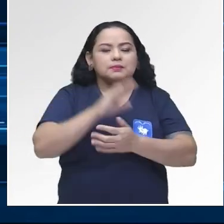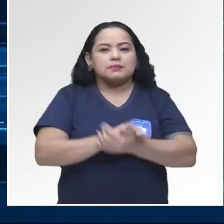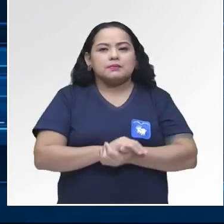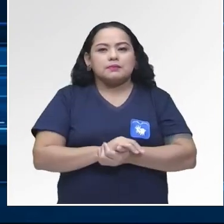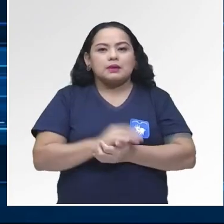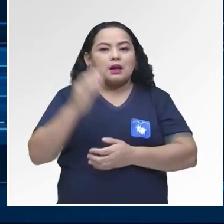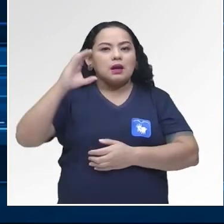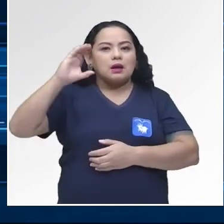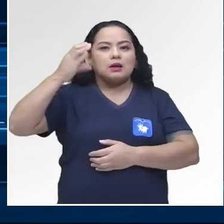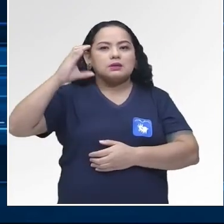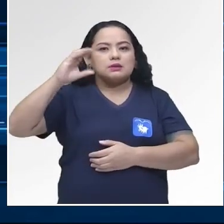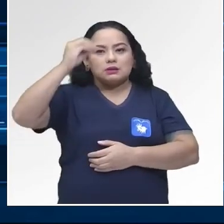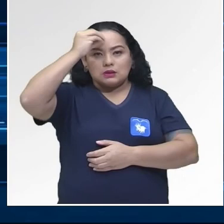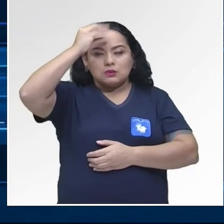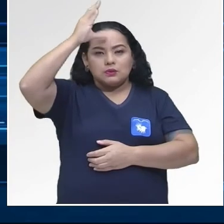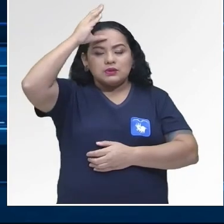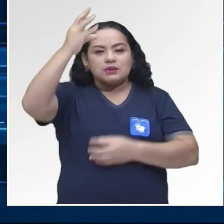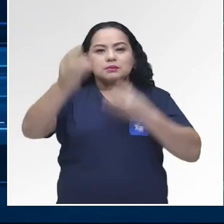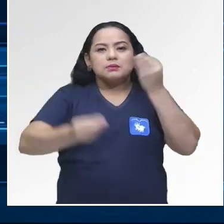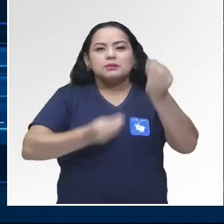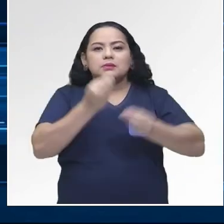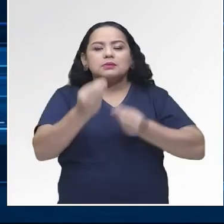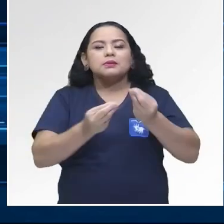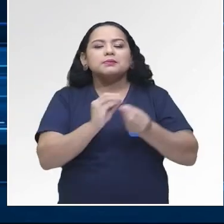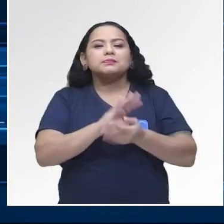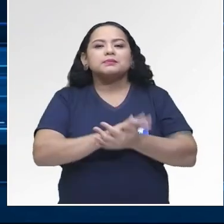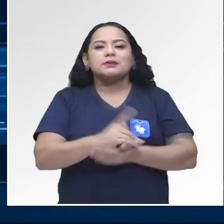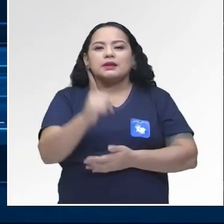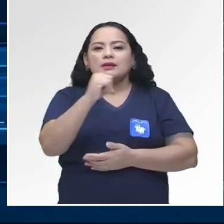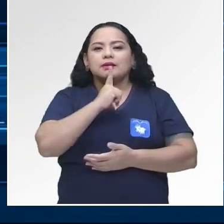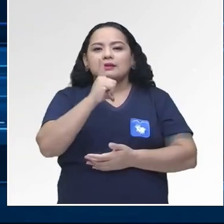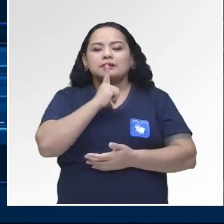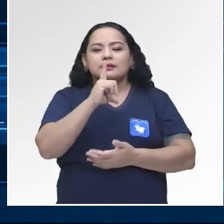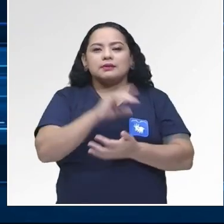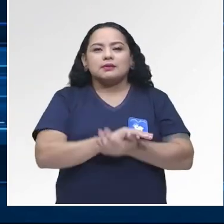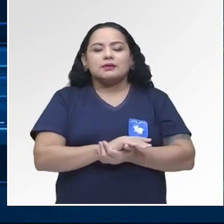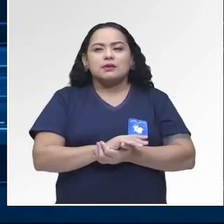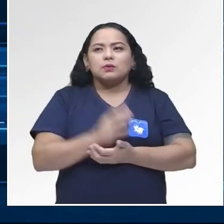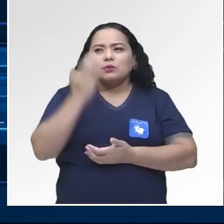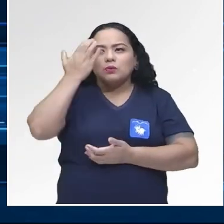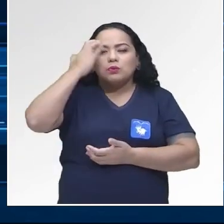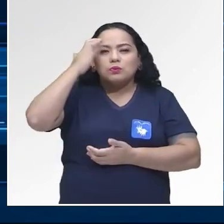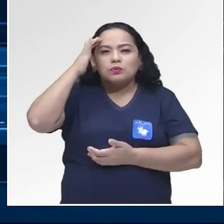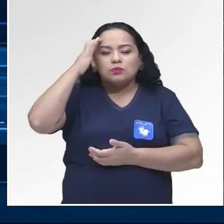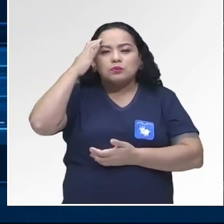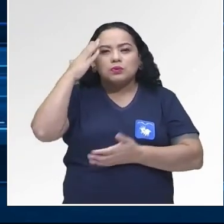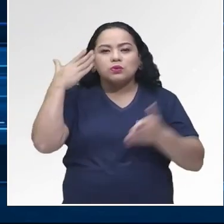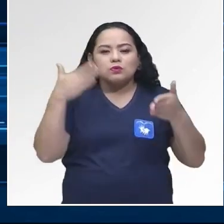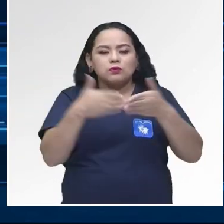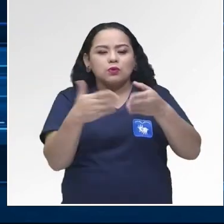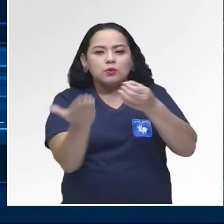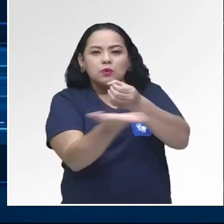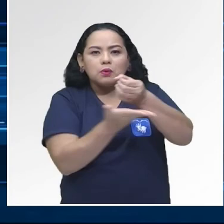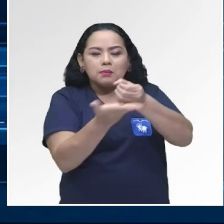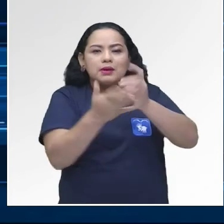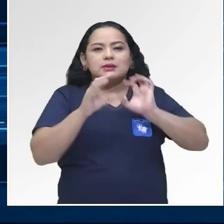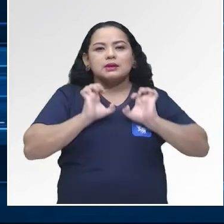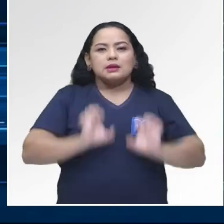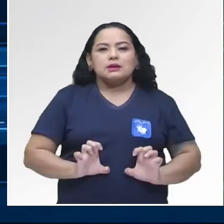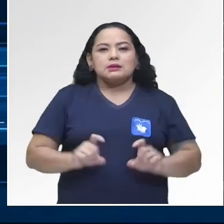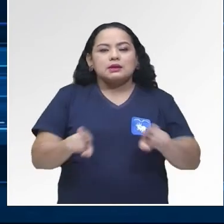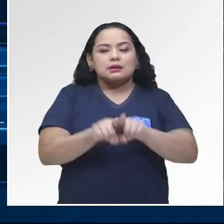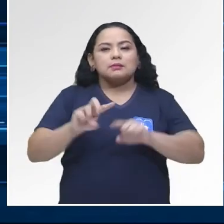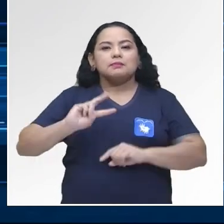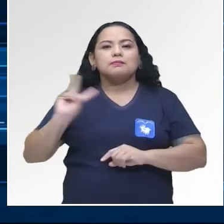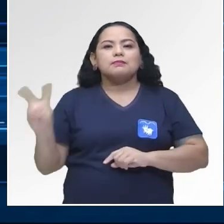a ciência, então, vai ter que ter um olhar baseado na ética, nos valores,